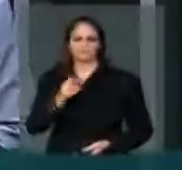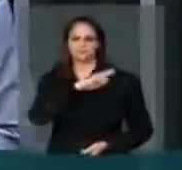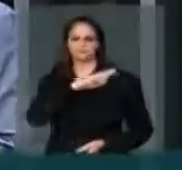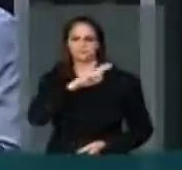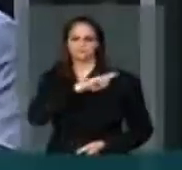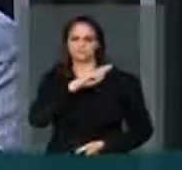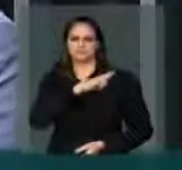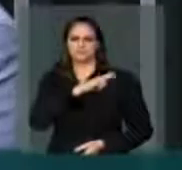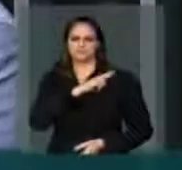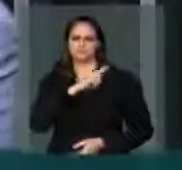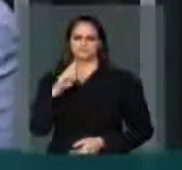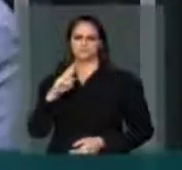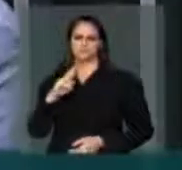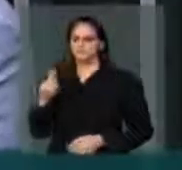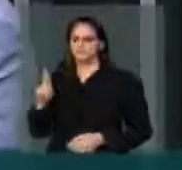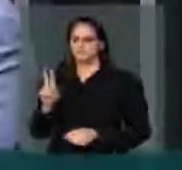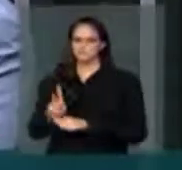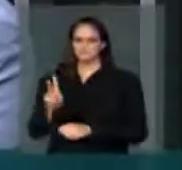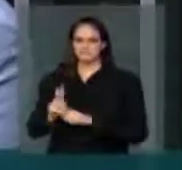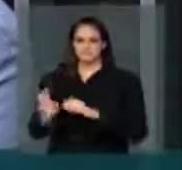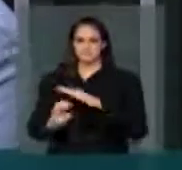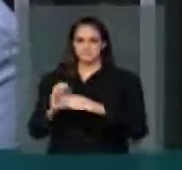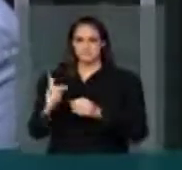também pagou uma multa de